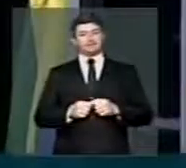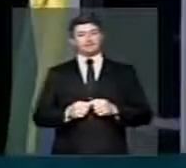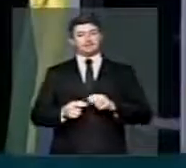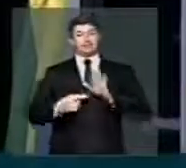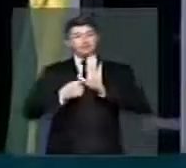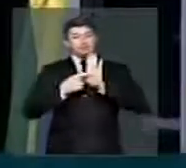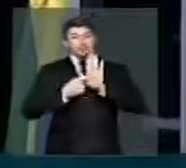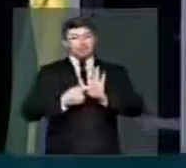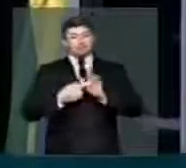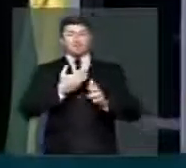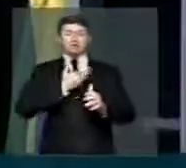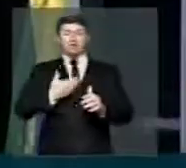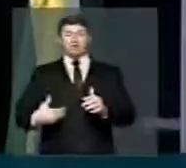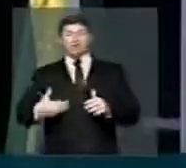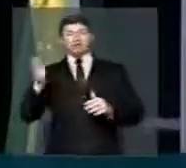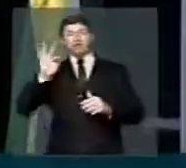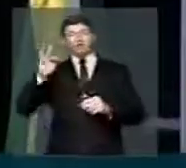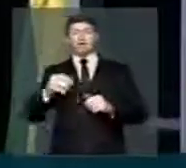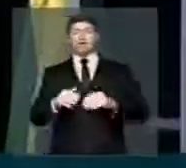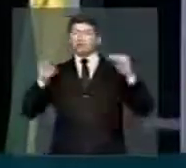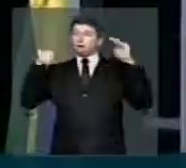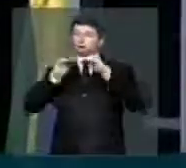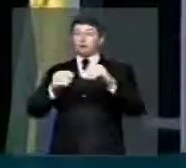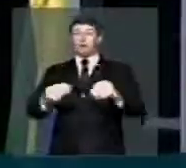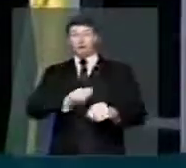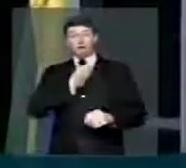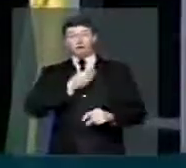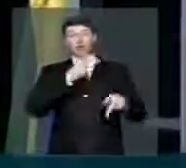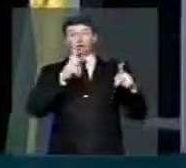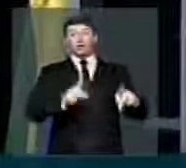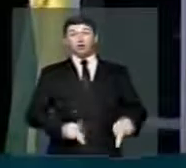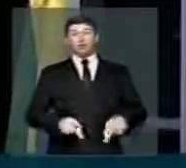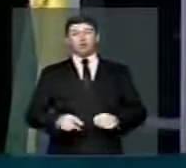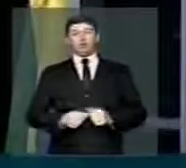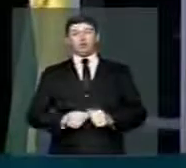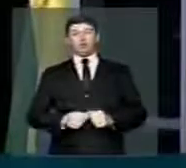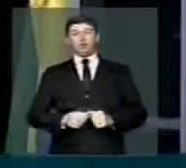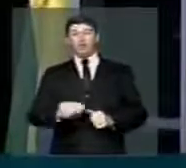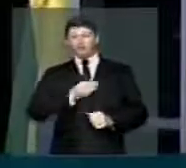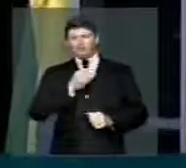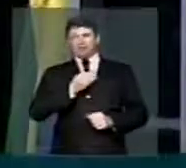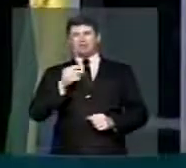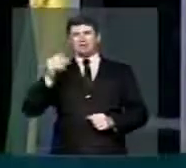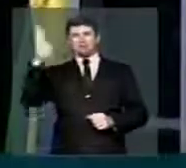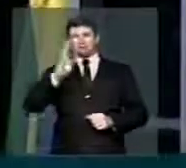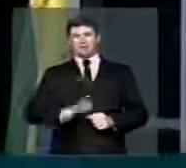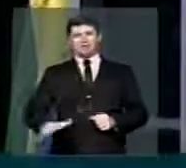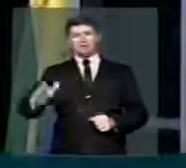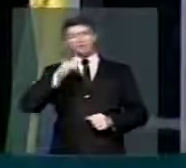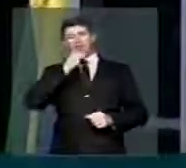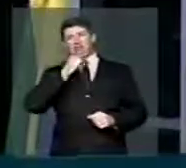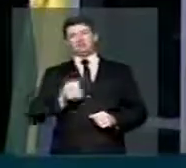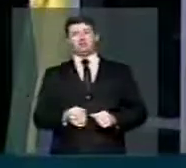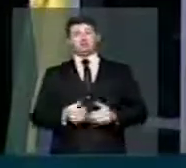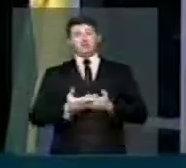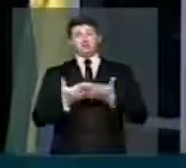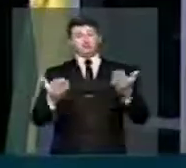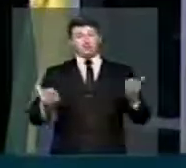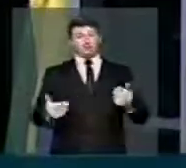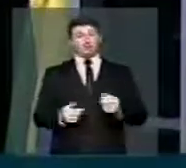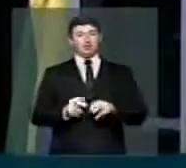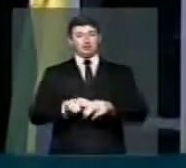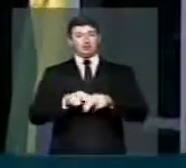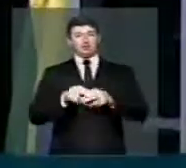de mostrar ao governo federal que vidas nesse país, senhor presidente, infelizmente foram perdidas